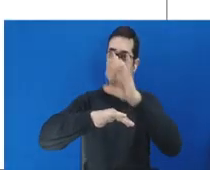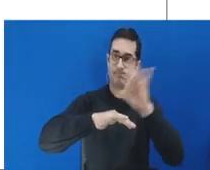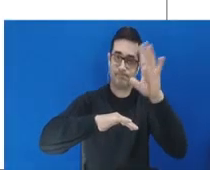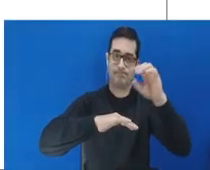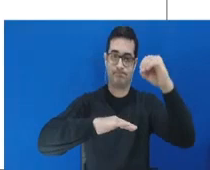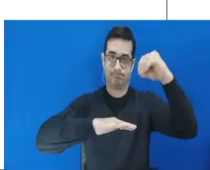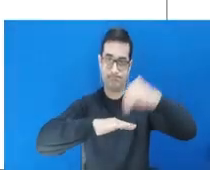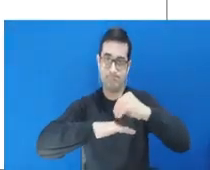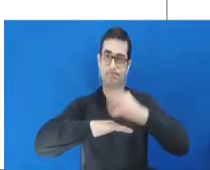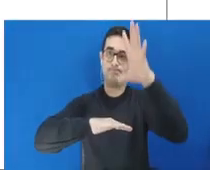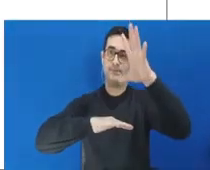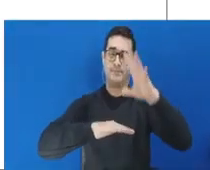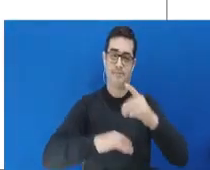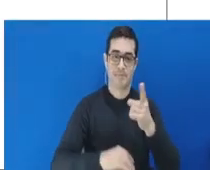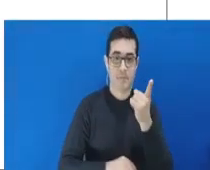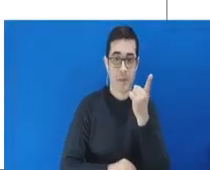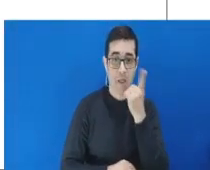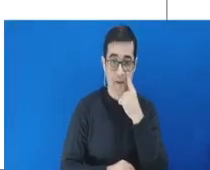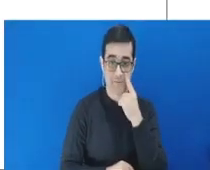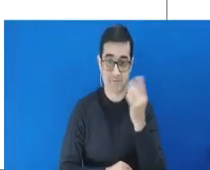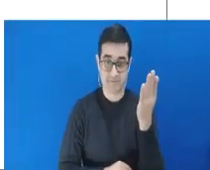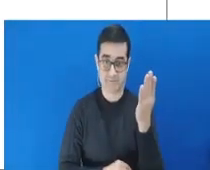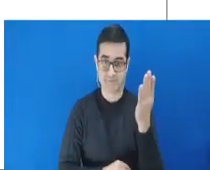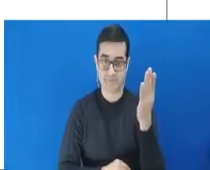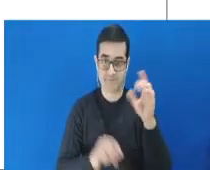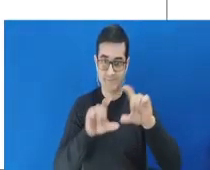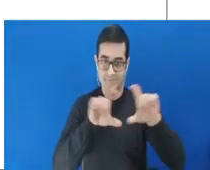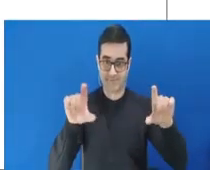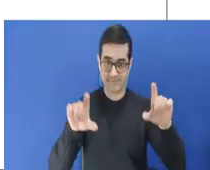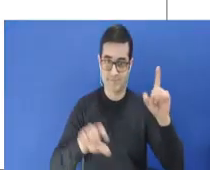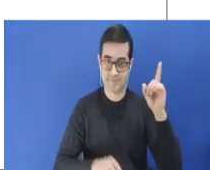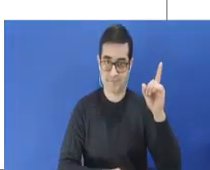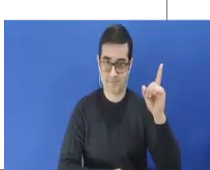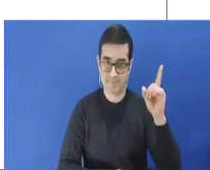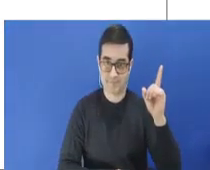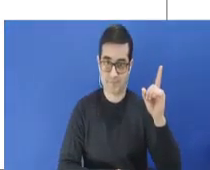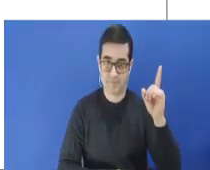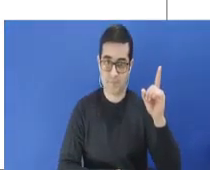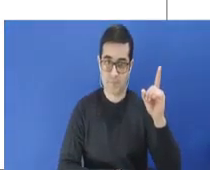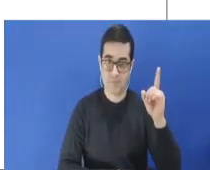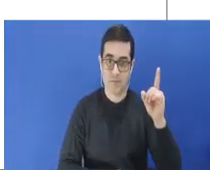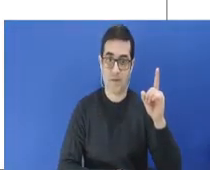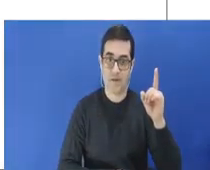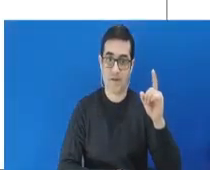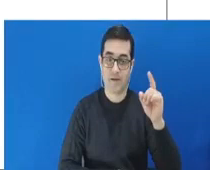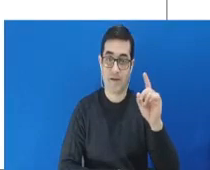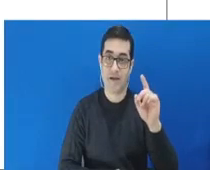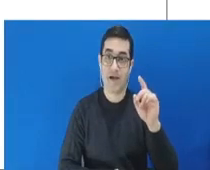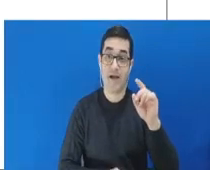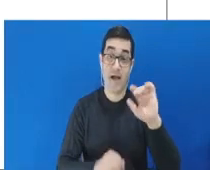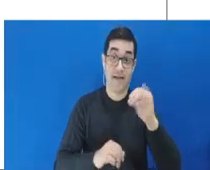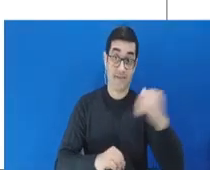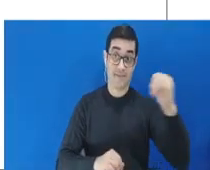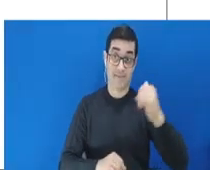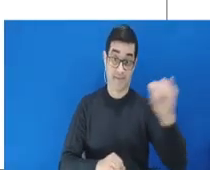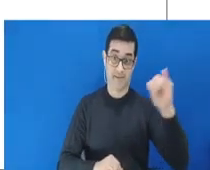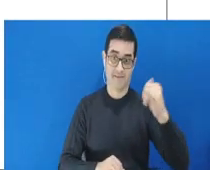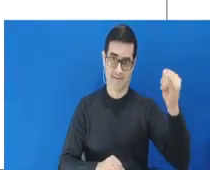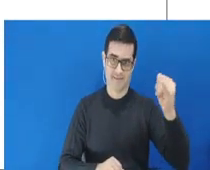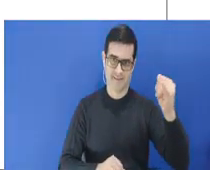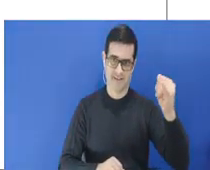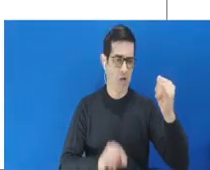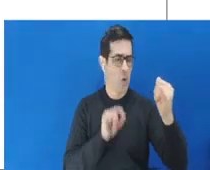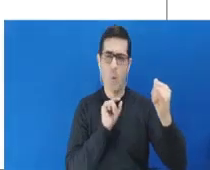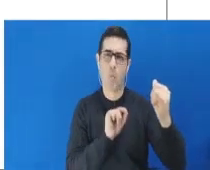energia, tá aqui, ó, a energia tá aqui dos fótons. Se essa energia for, né,